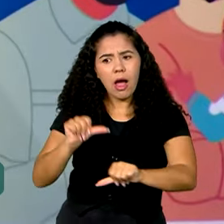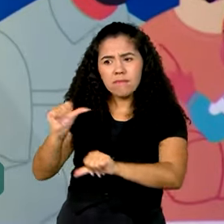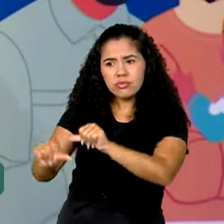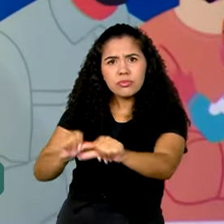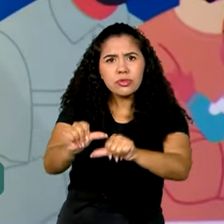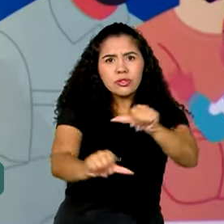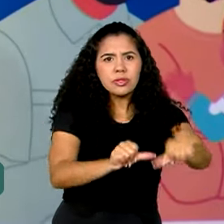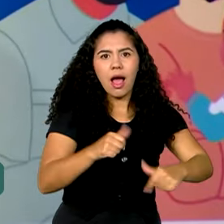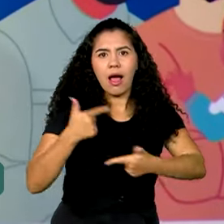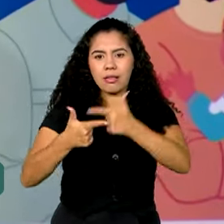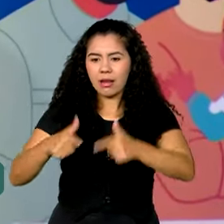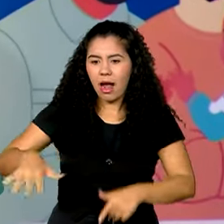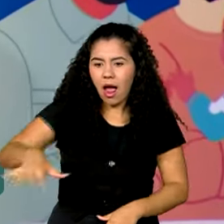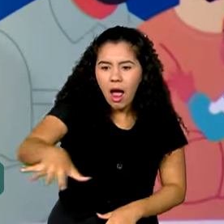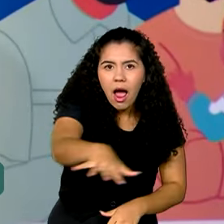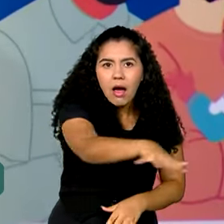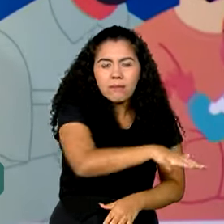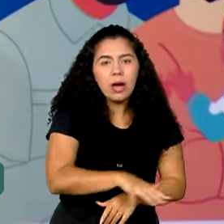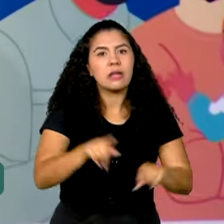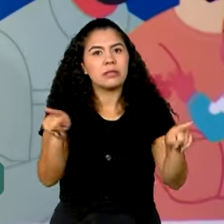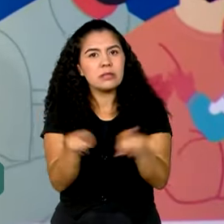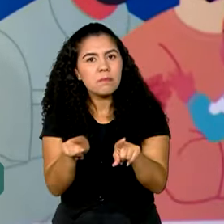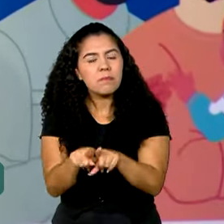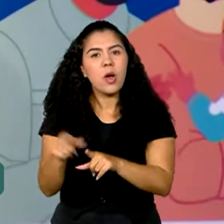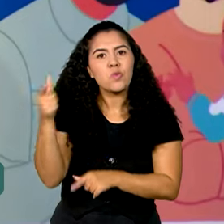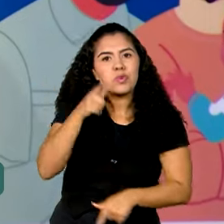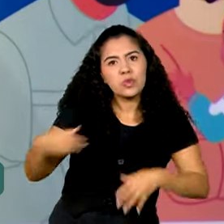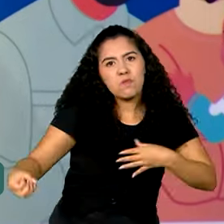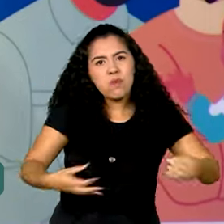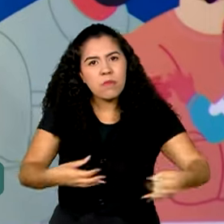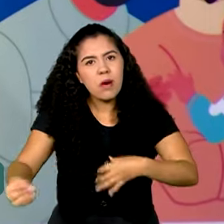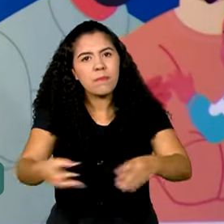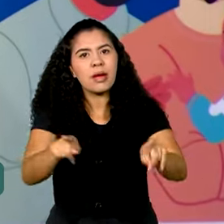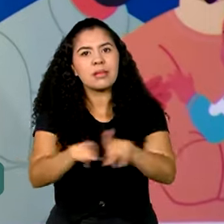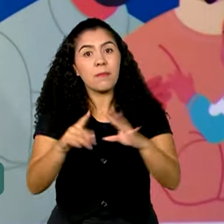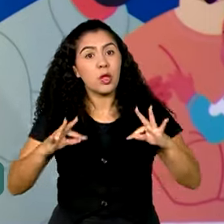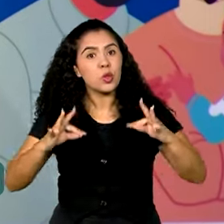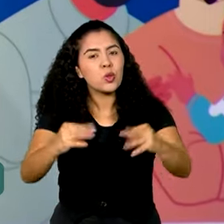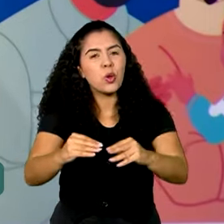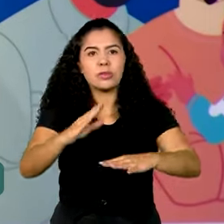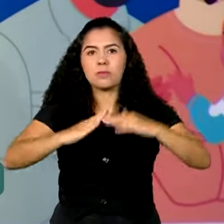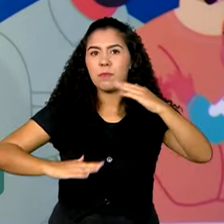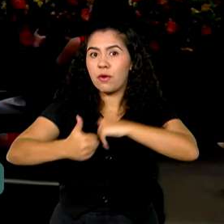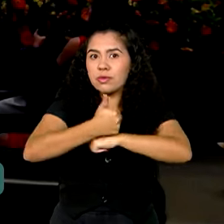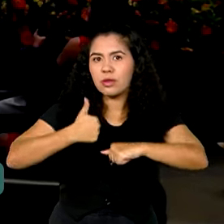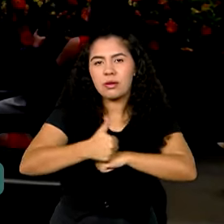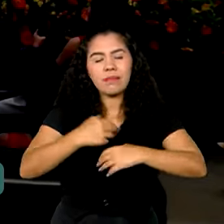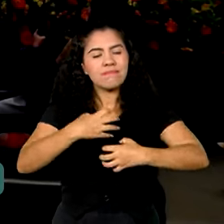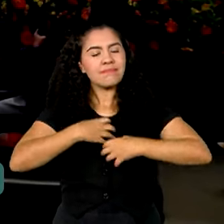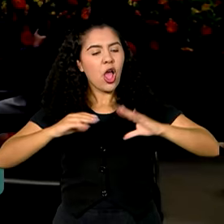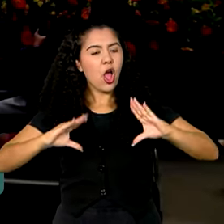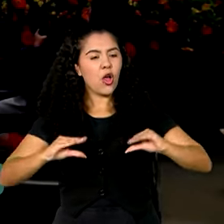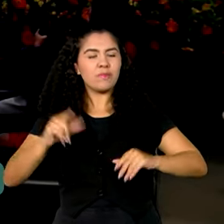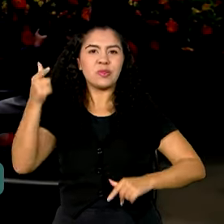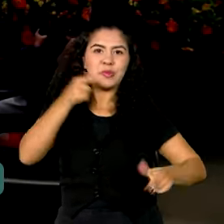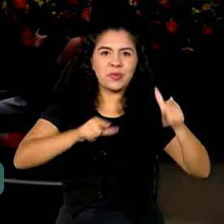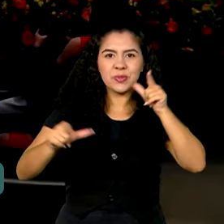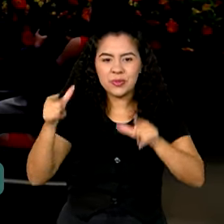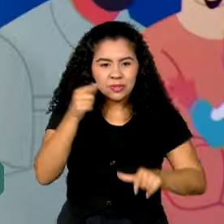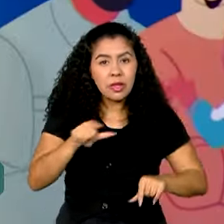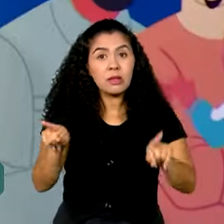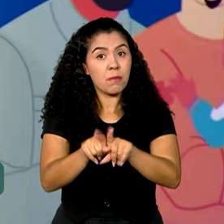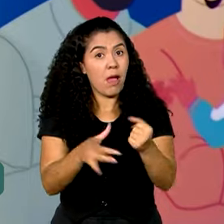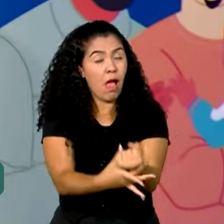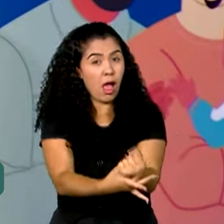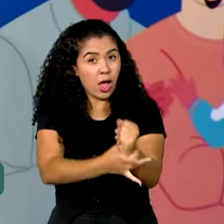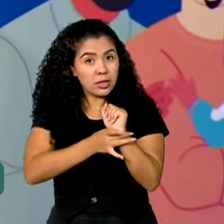a inovação e contribuir para o bem-estar de todos os trabalhadores e trabalhadoras. A inclusão é a garantia de que, uma